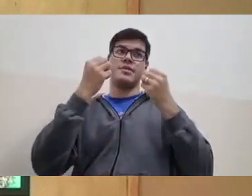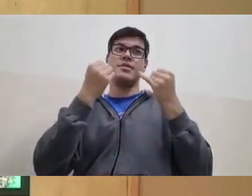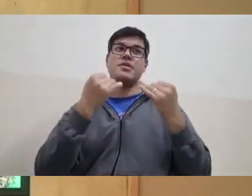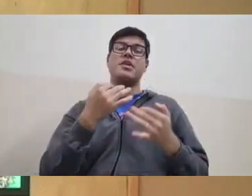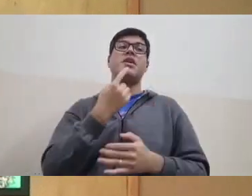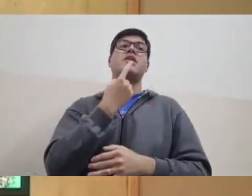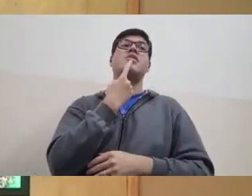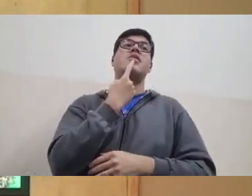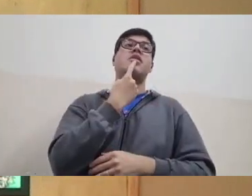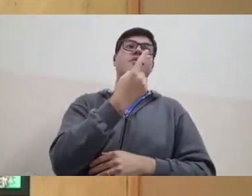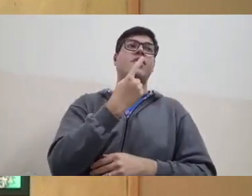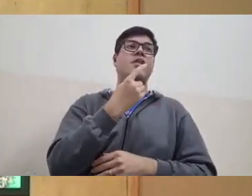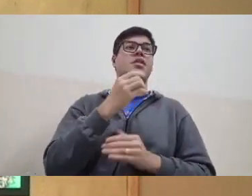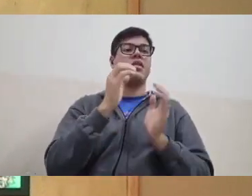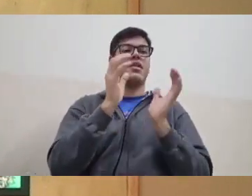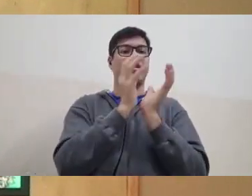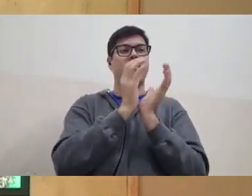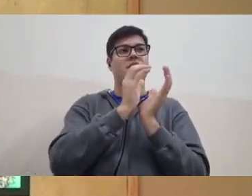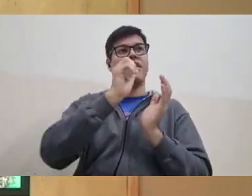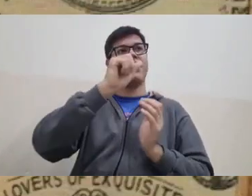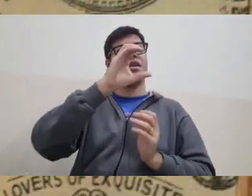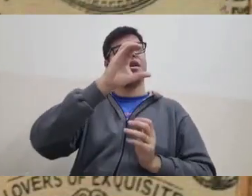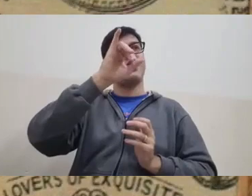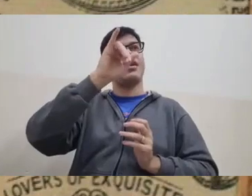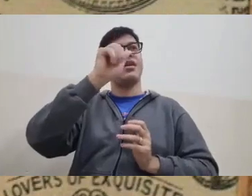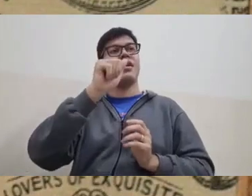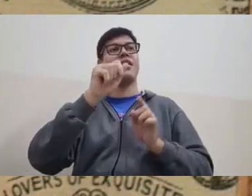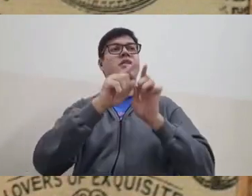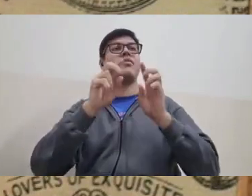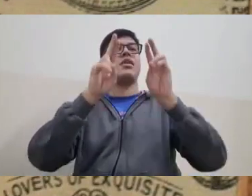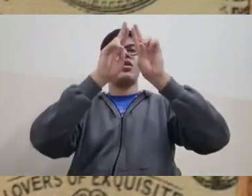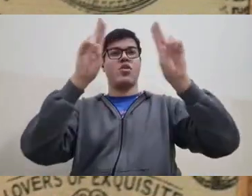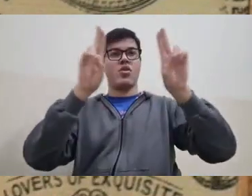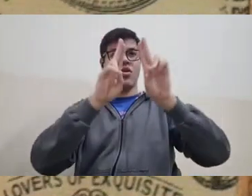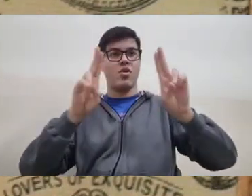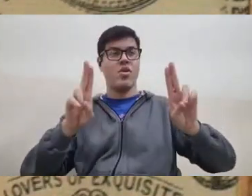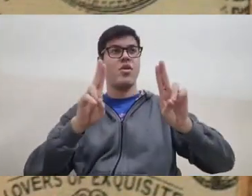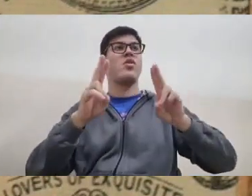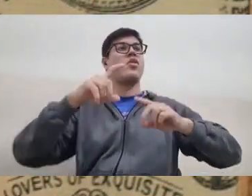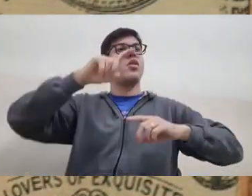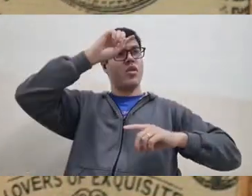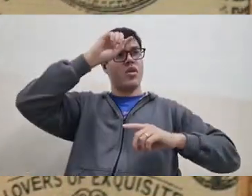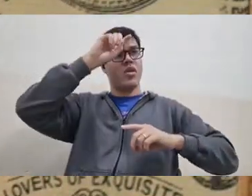2.000 se ela não fizesse pela CIA tem que fazer lá para a Unimed